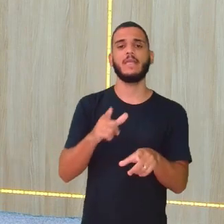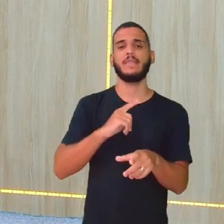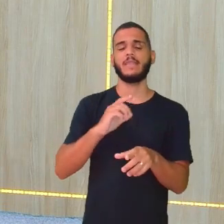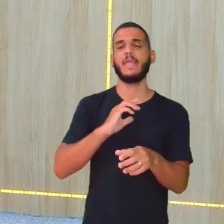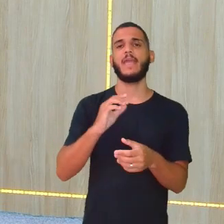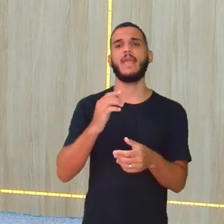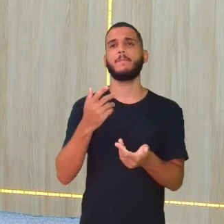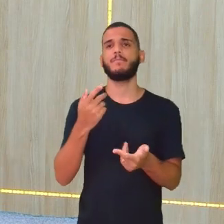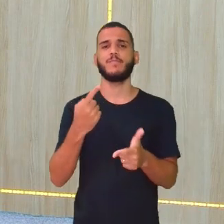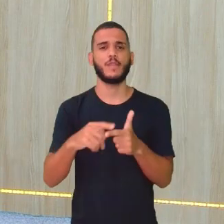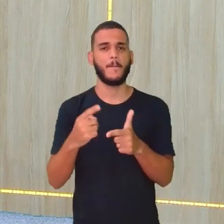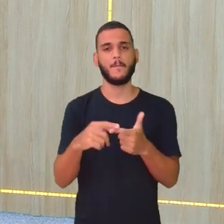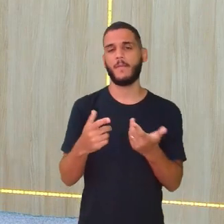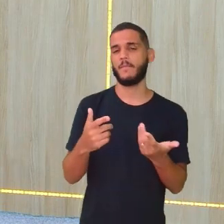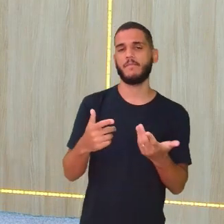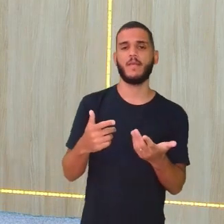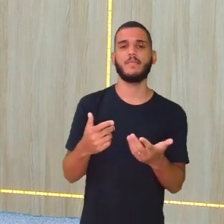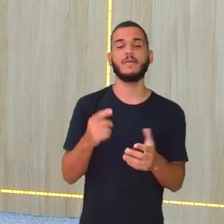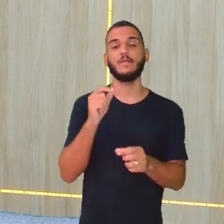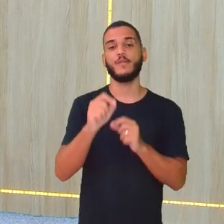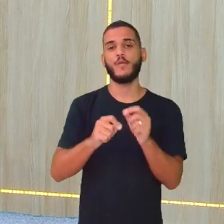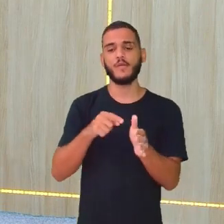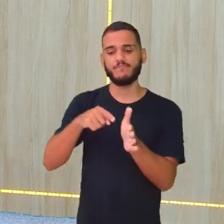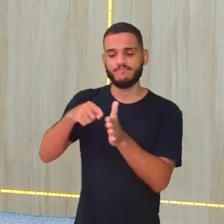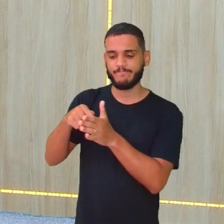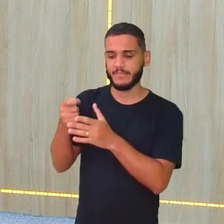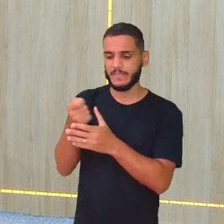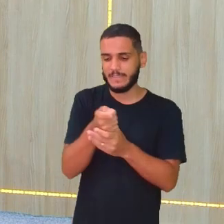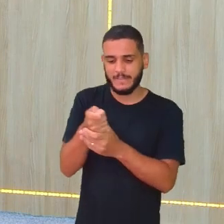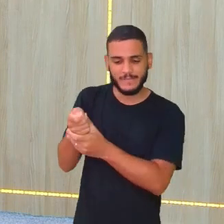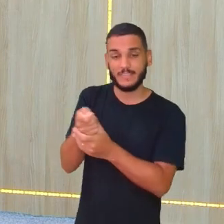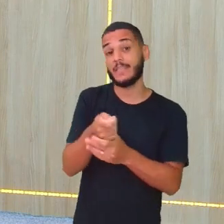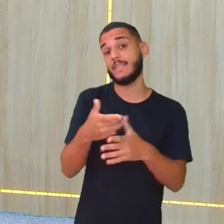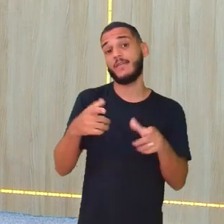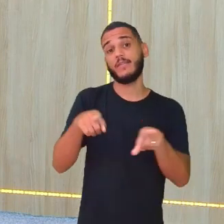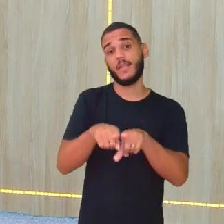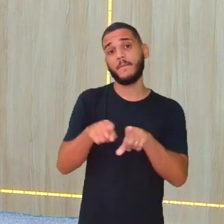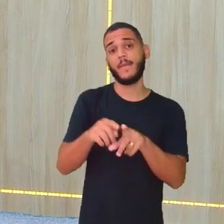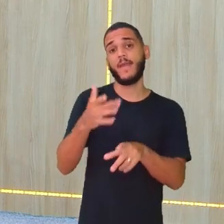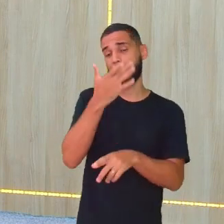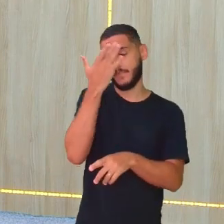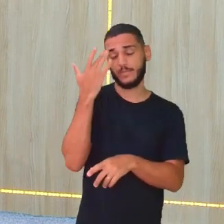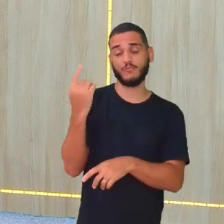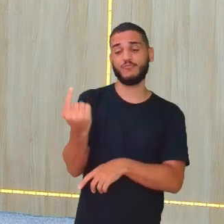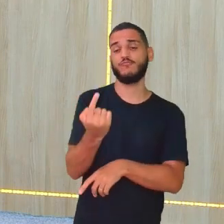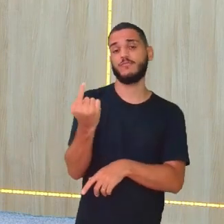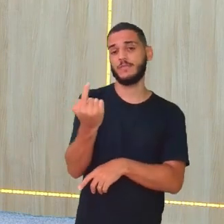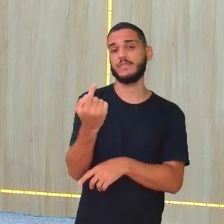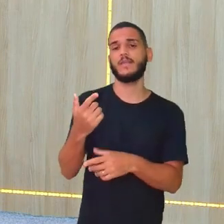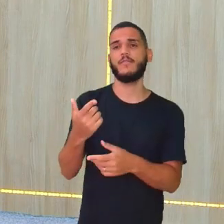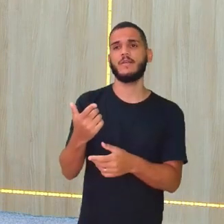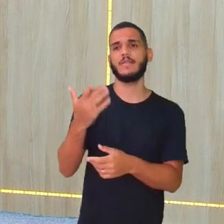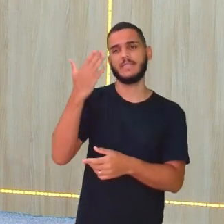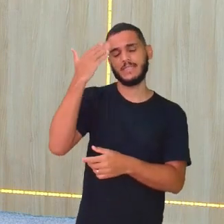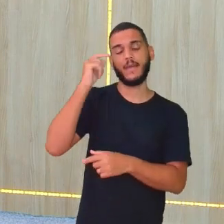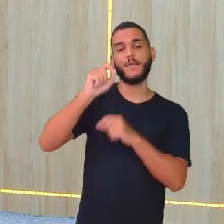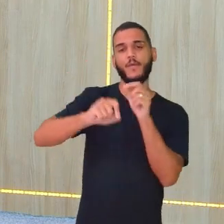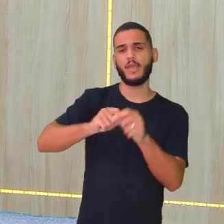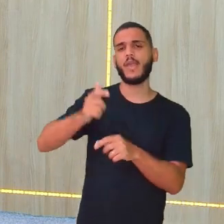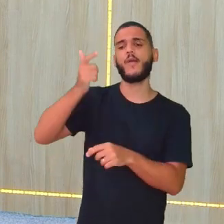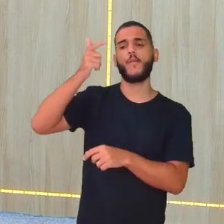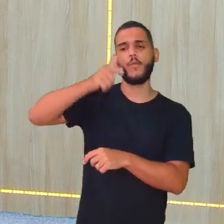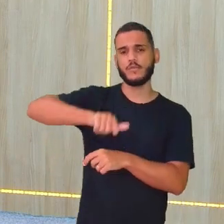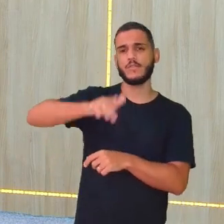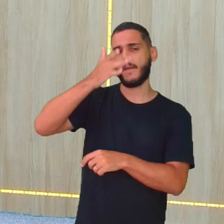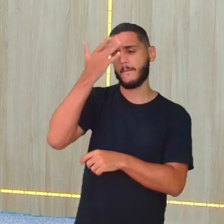crimes. É uma construção, porque você está nesse campo sozinho, assim, né? Você sabe que deu certo alguns materiais para